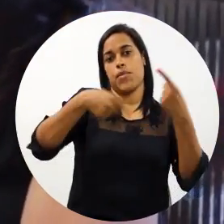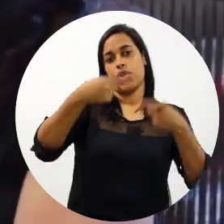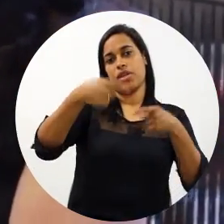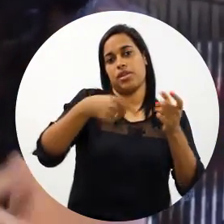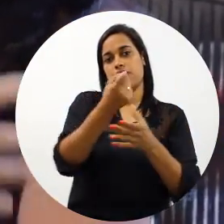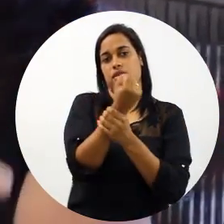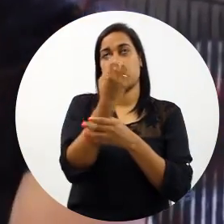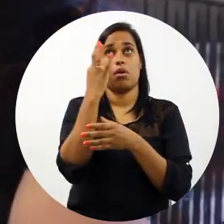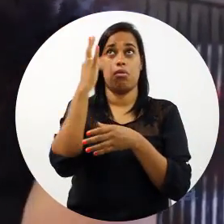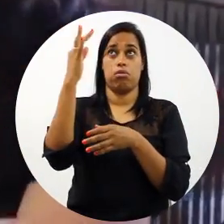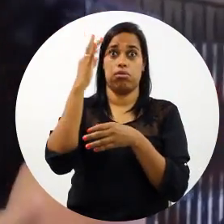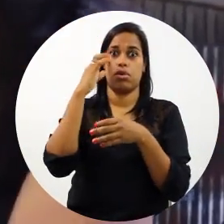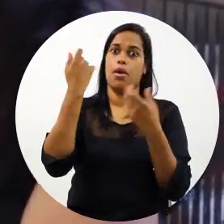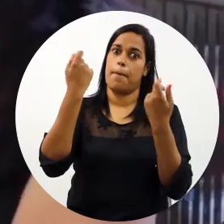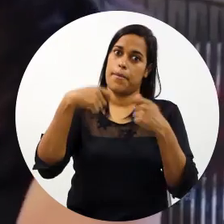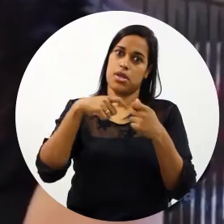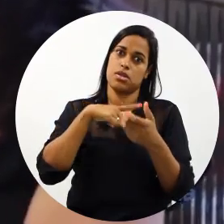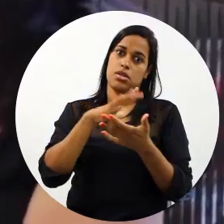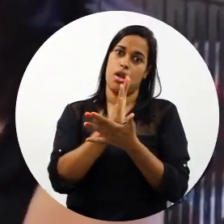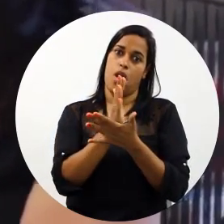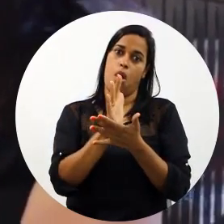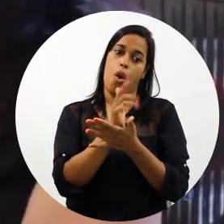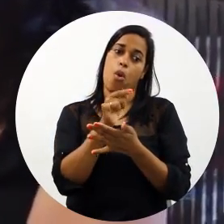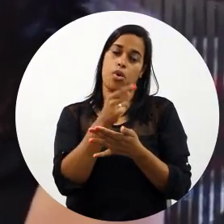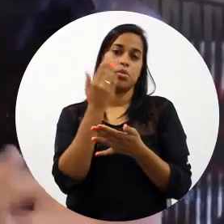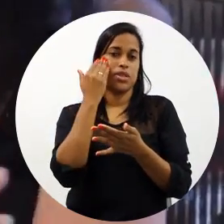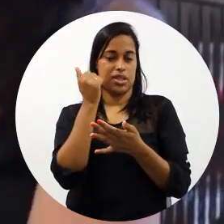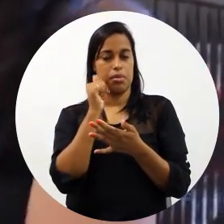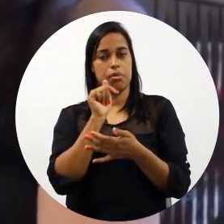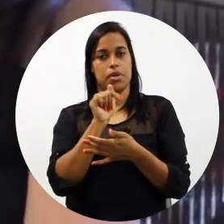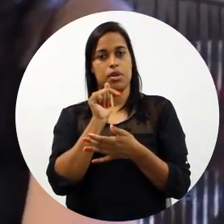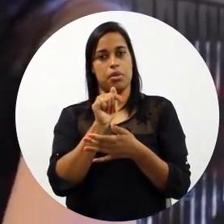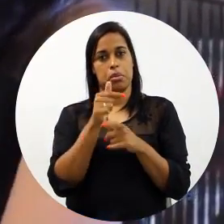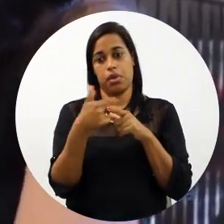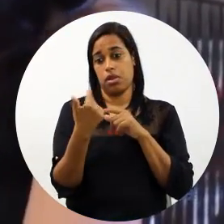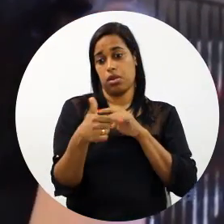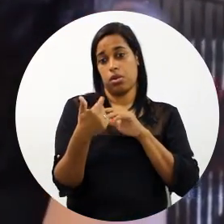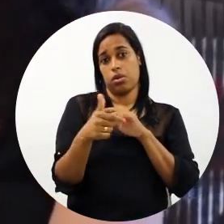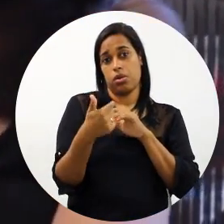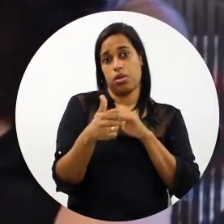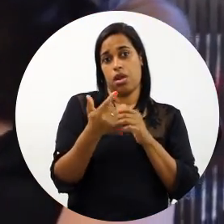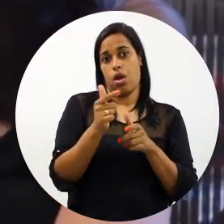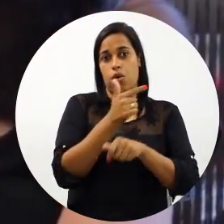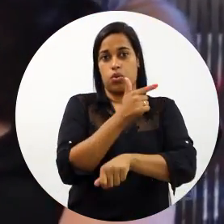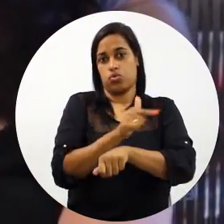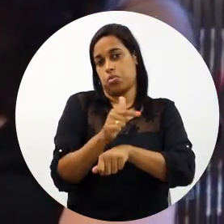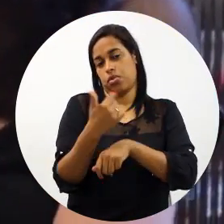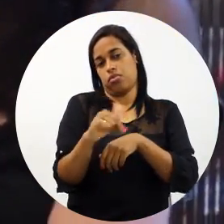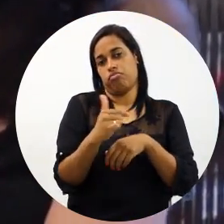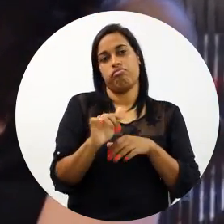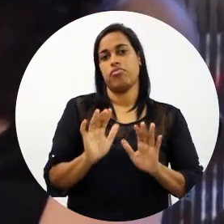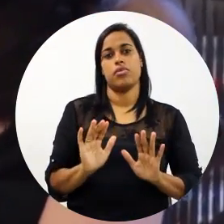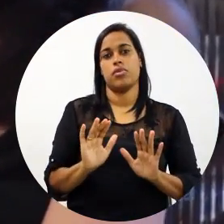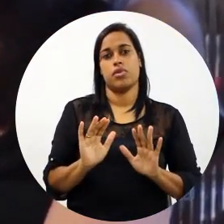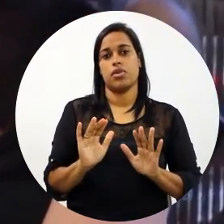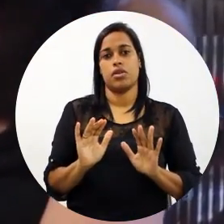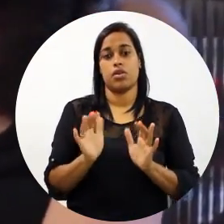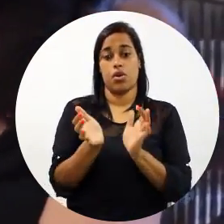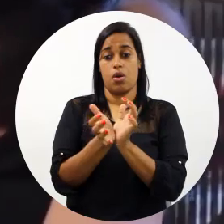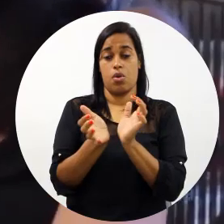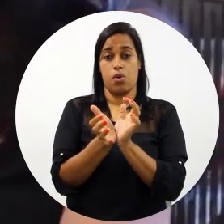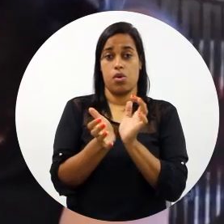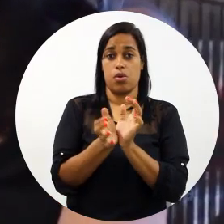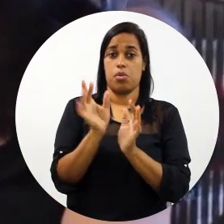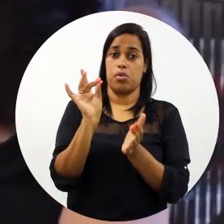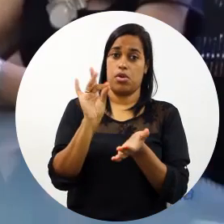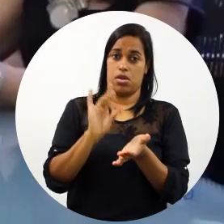paciência. Vai precisar dizer algumas vezes aquilo ali para aquele indivíduo, porque aquilo ele não está acostumado com aquilo lá. Não tem a ver com o grupo dele,